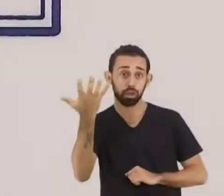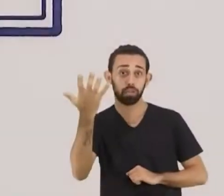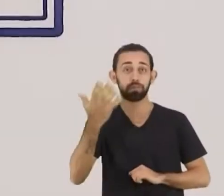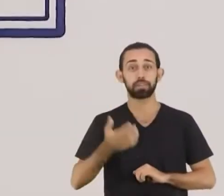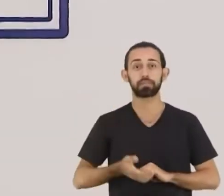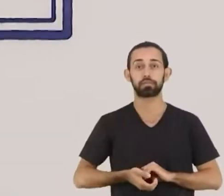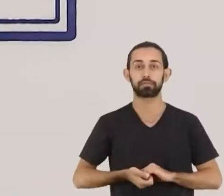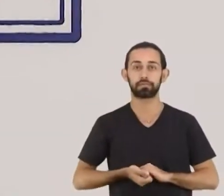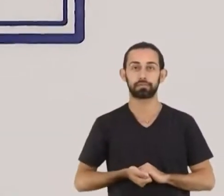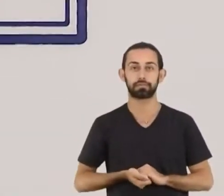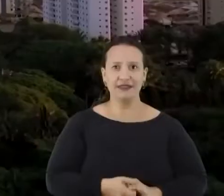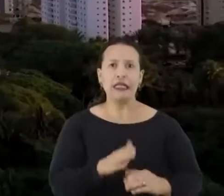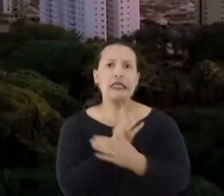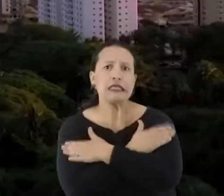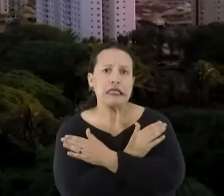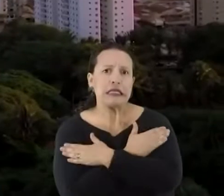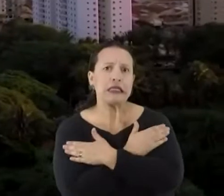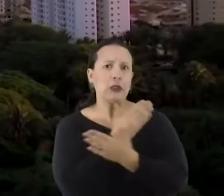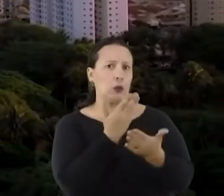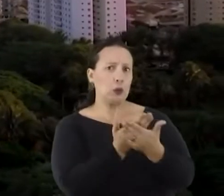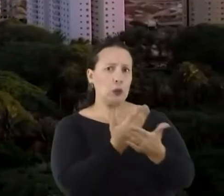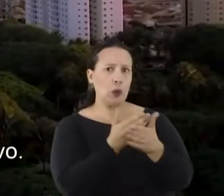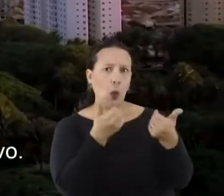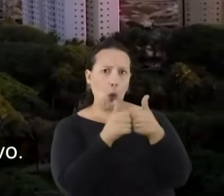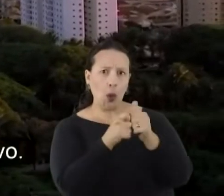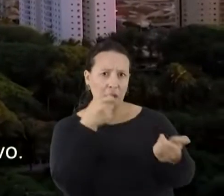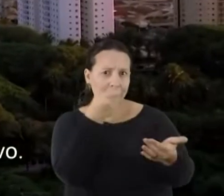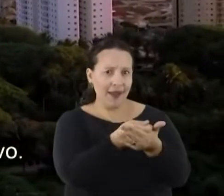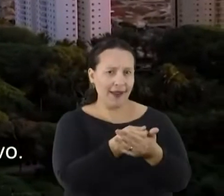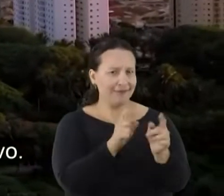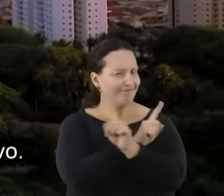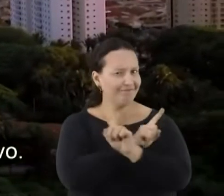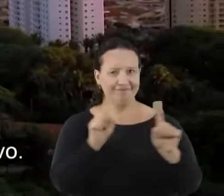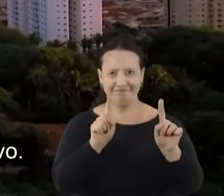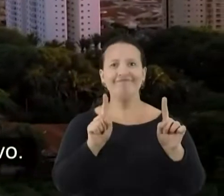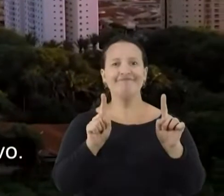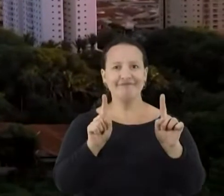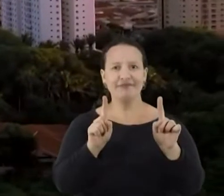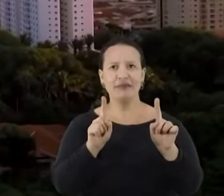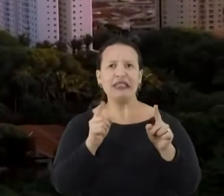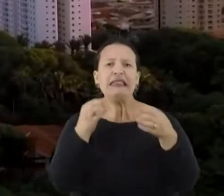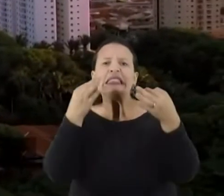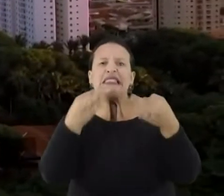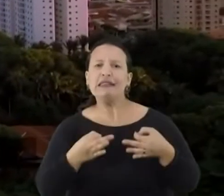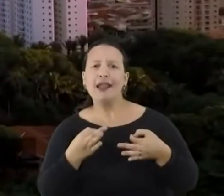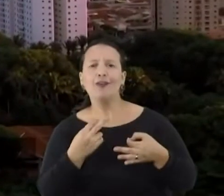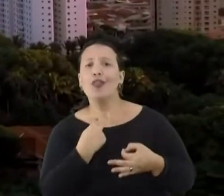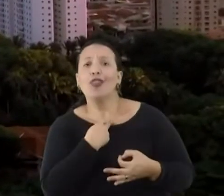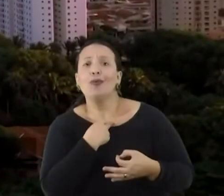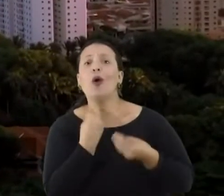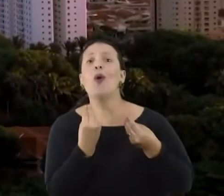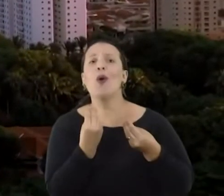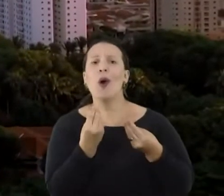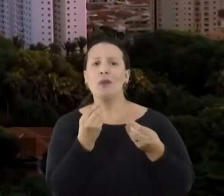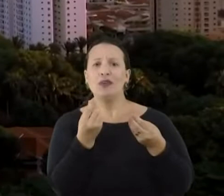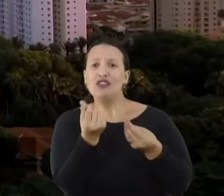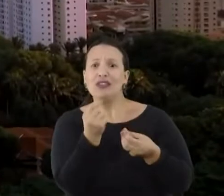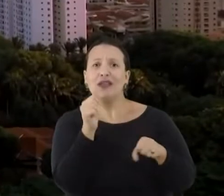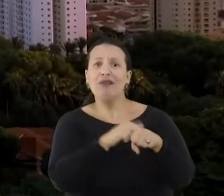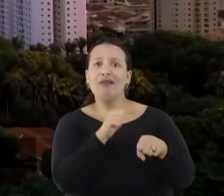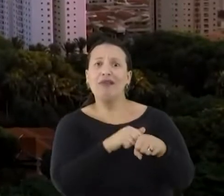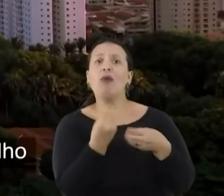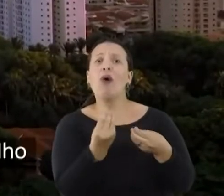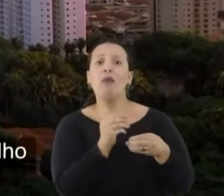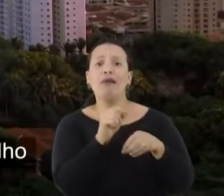Coca resolve. Desempregados e estudantes não pagarão mais para usar o transporte coletivo. Não é justo o desempregado ter que ainda